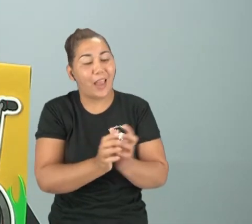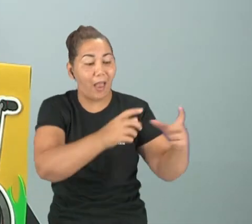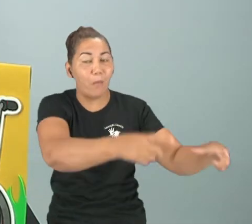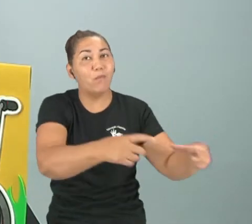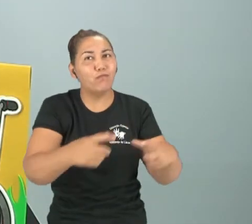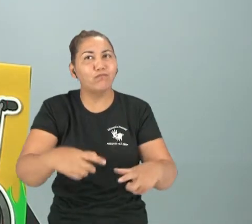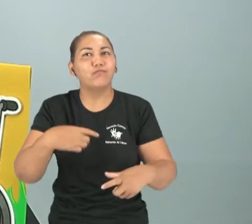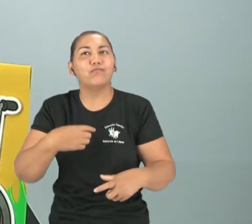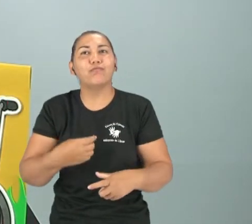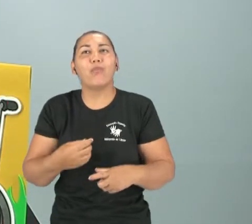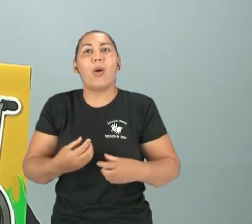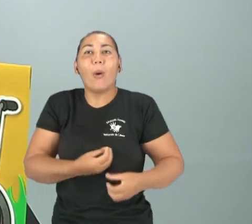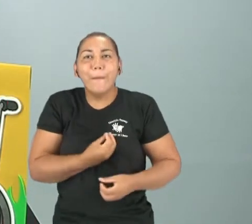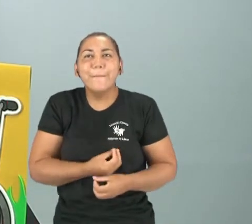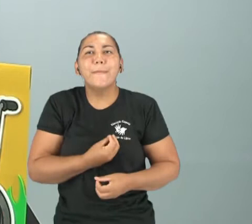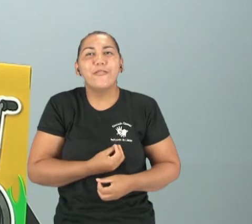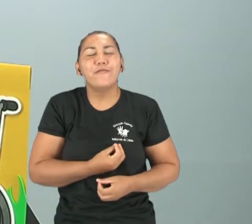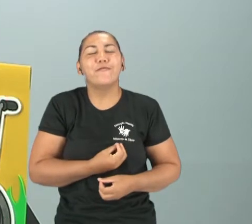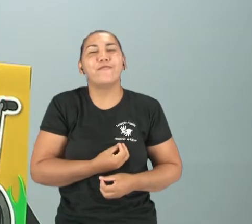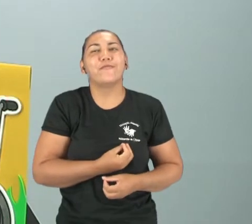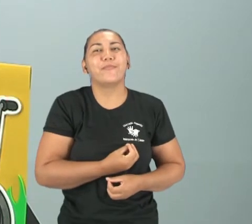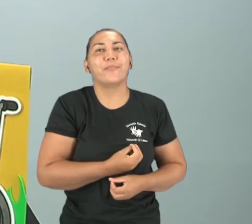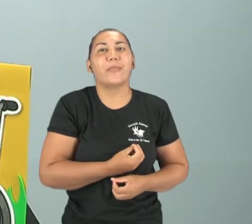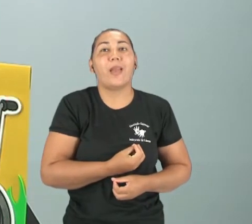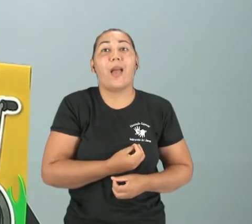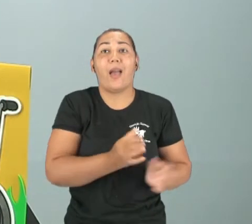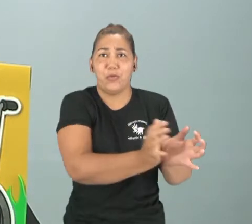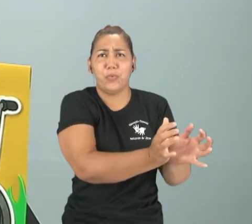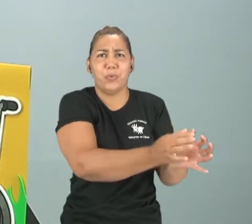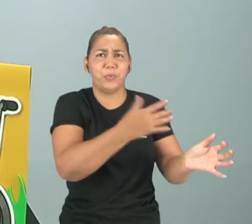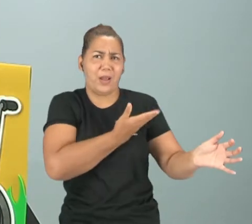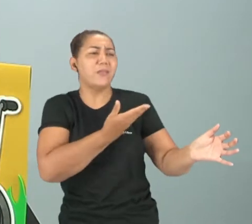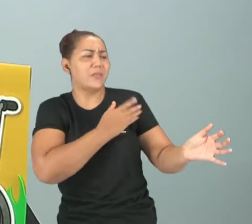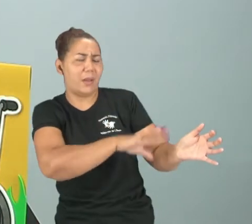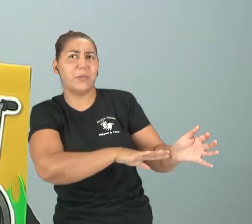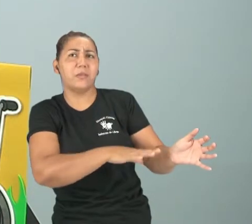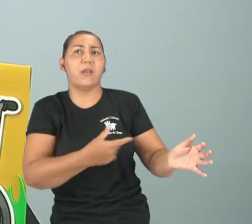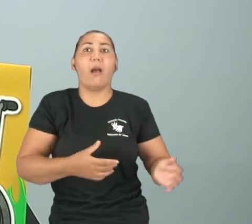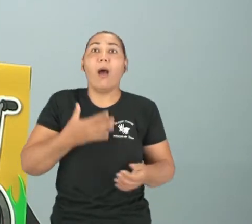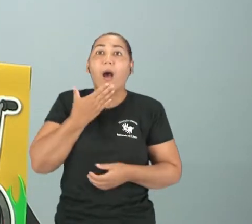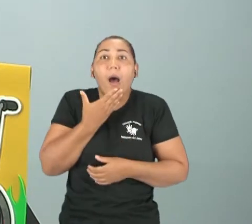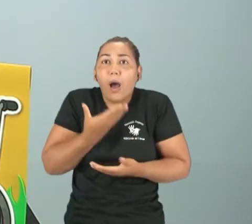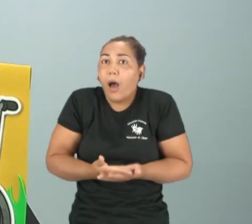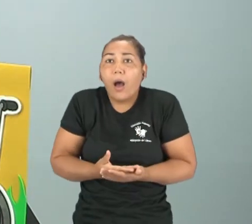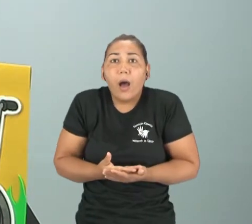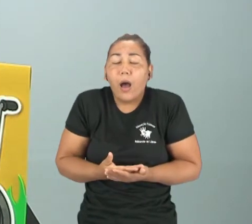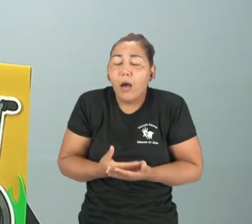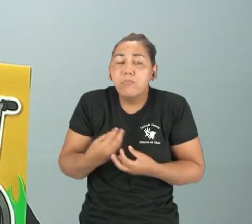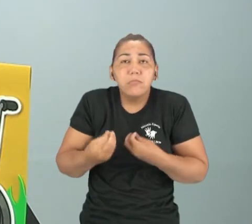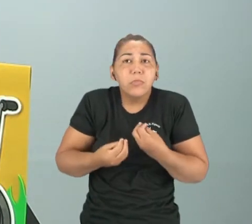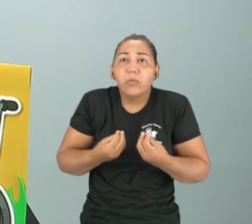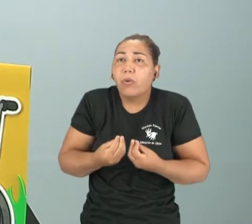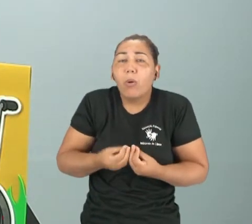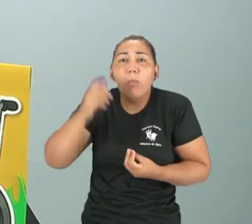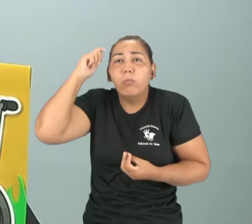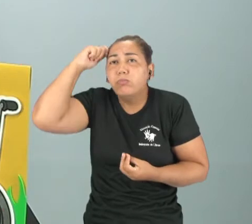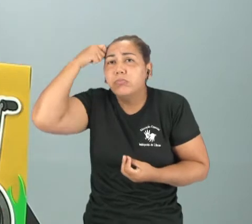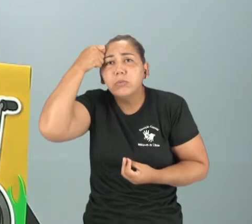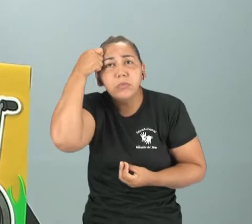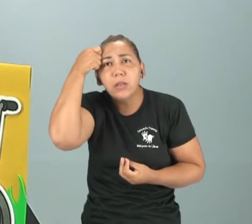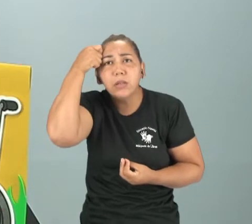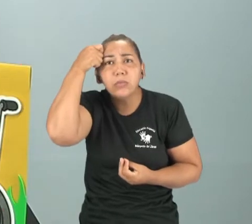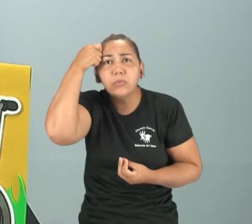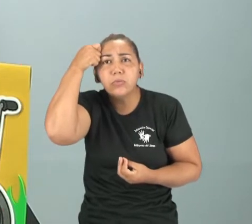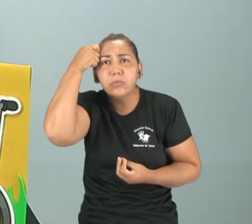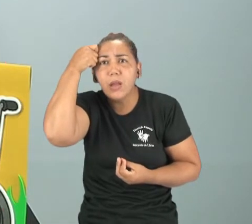vivo. Aí eles falaram, eles ficaram assim, sem saber, porque eles não sabiam que uma pessoa, eles imaginavam que um negro não